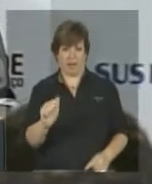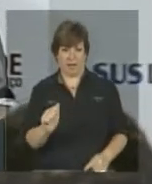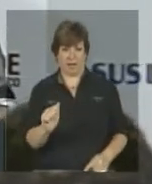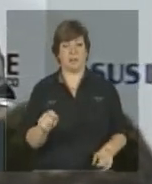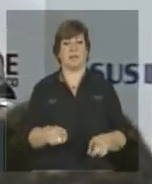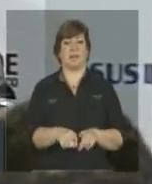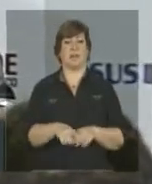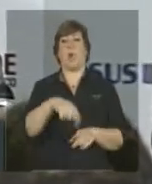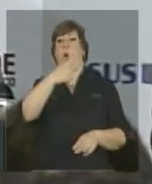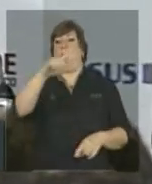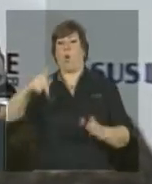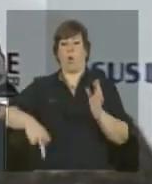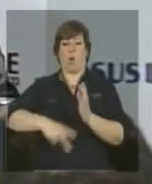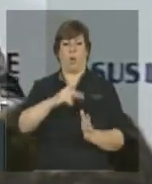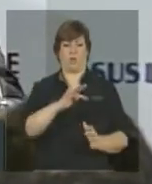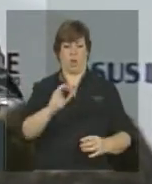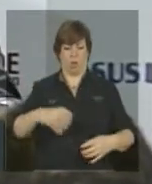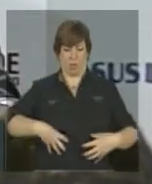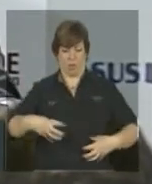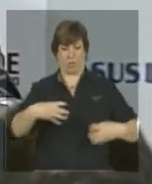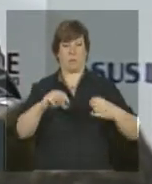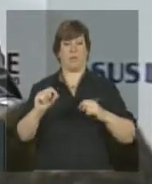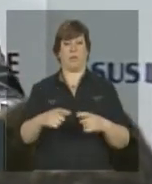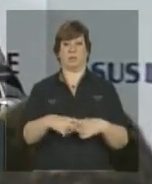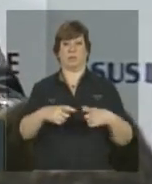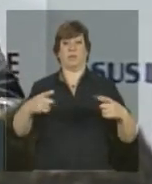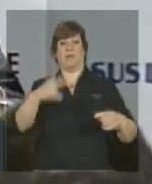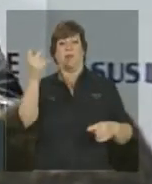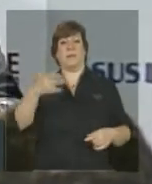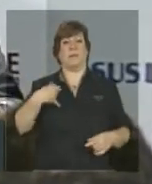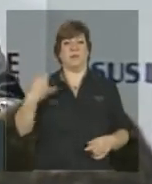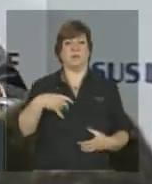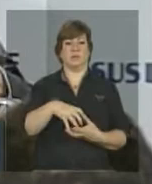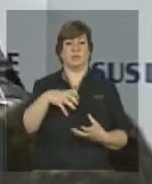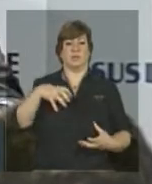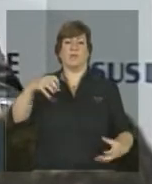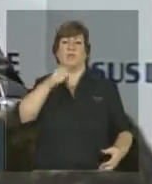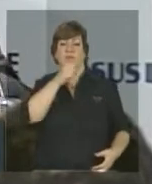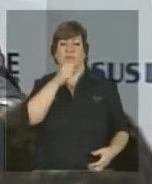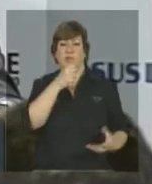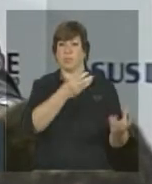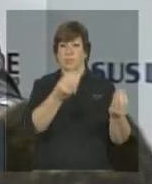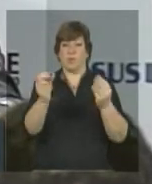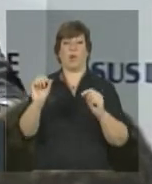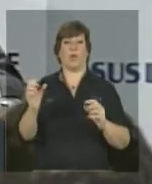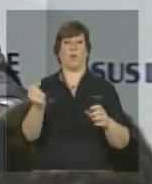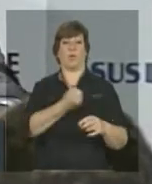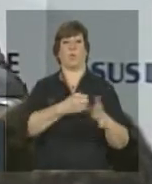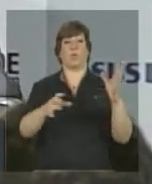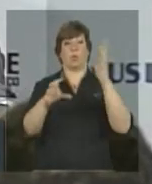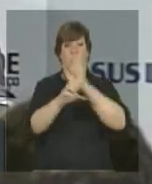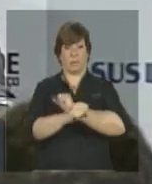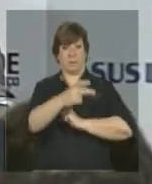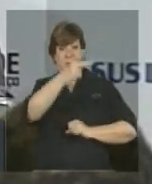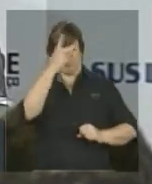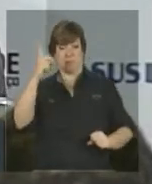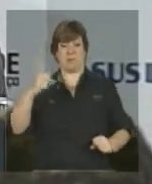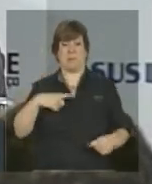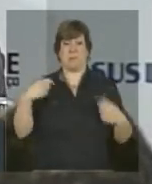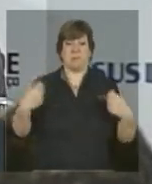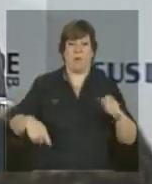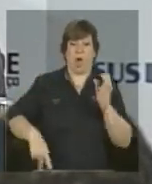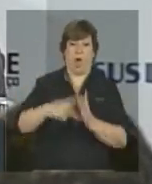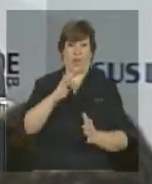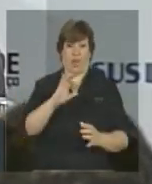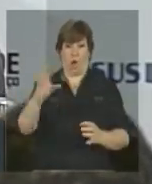função da expectativa de vida estar crescendo, o número de pessoas que vai precisar de um transplante vai ser cada vez menor.